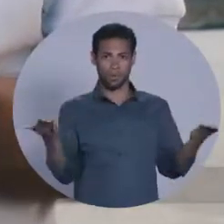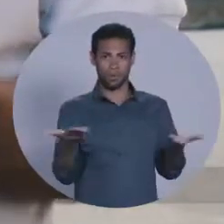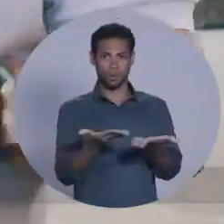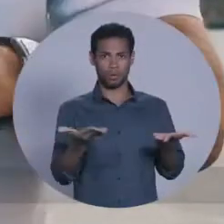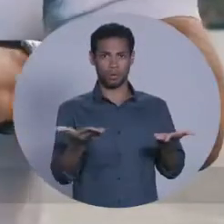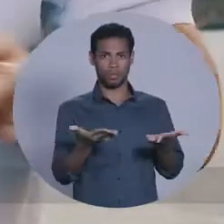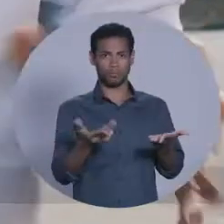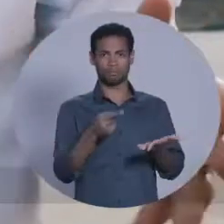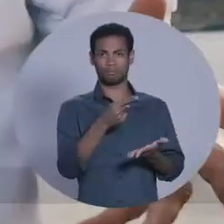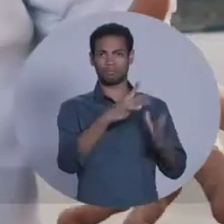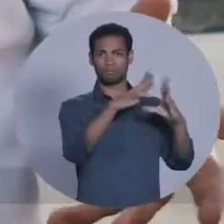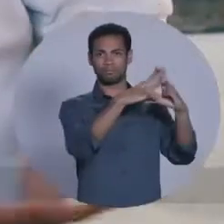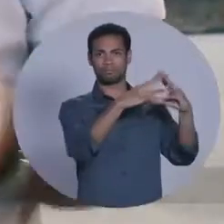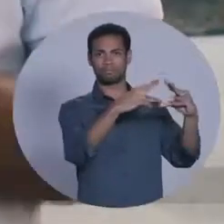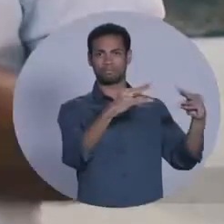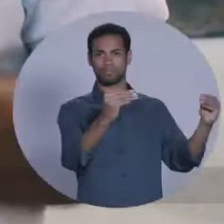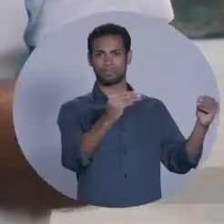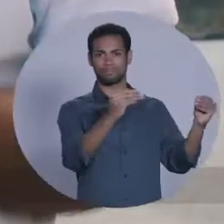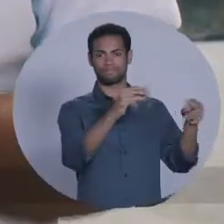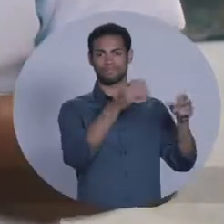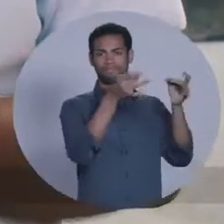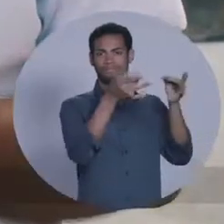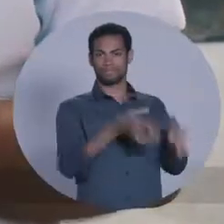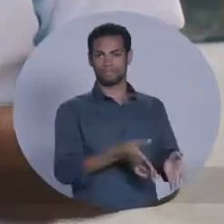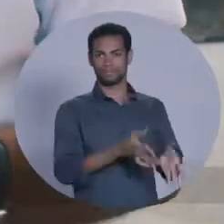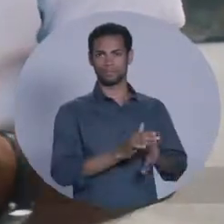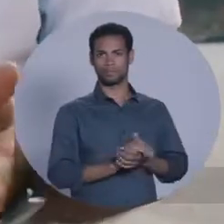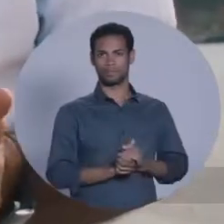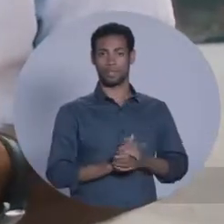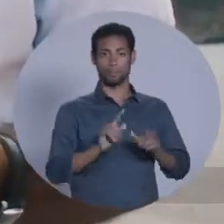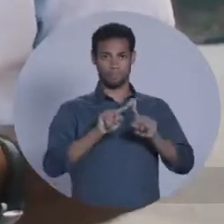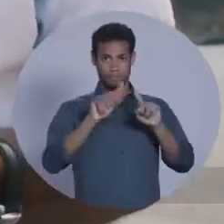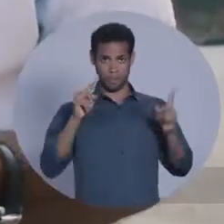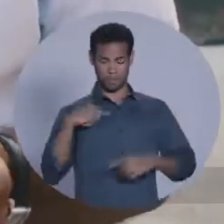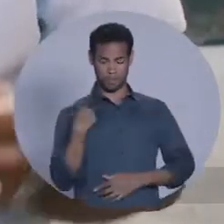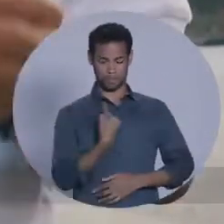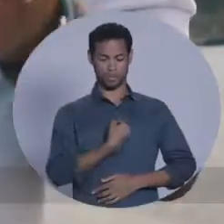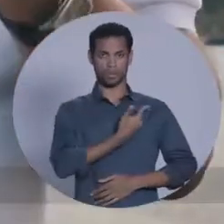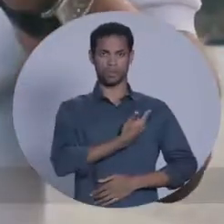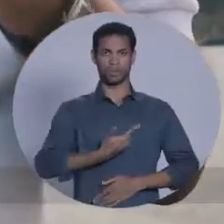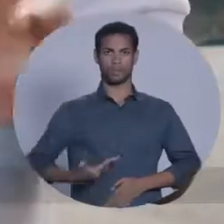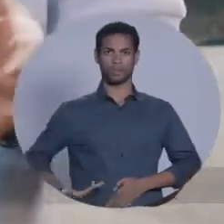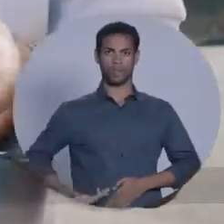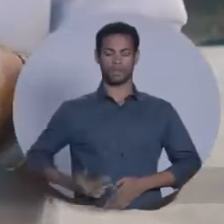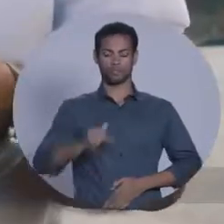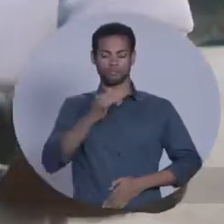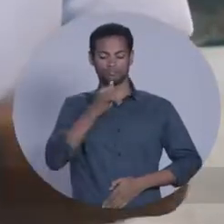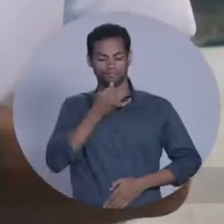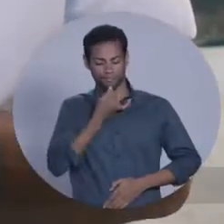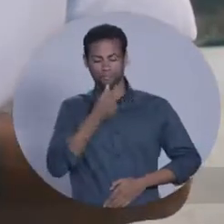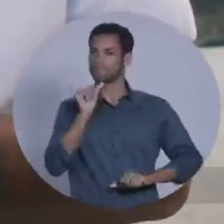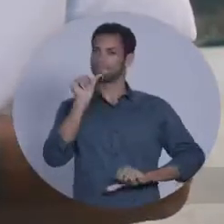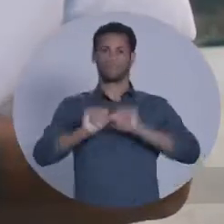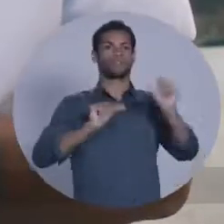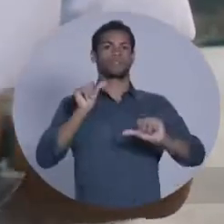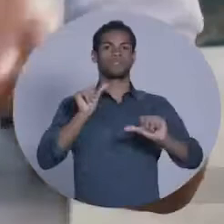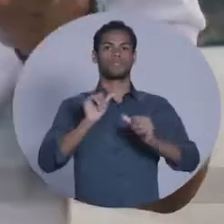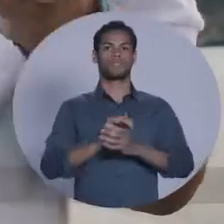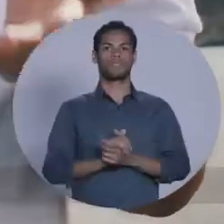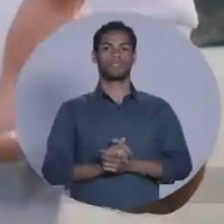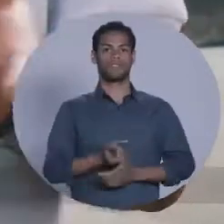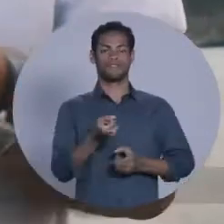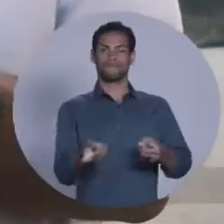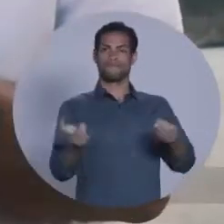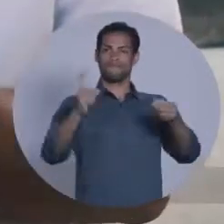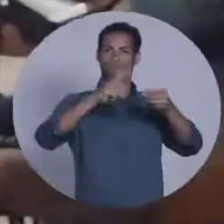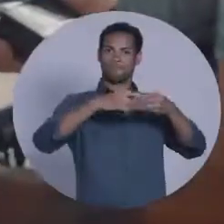ele está completamente sucateado e abandonado. Mas no nosso governo, essa triste realidade vai mudar. Ele